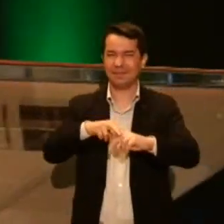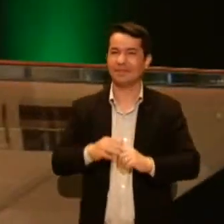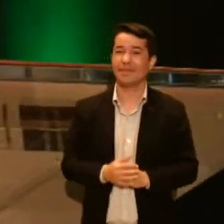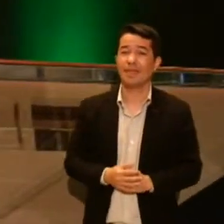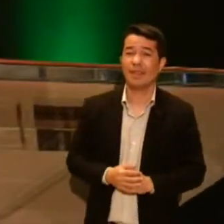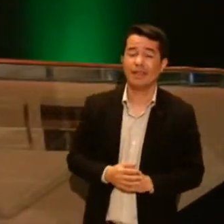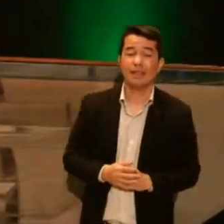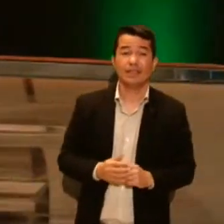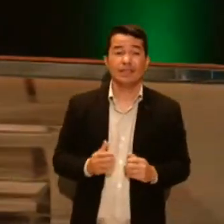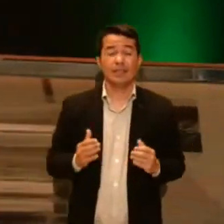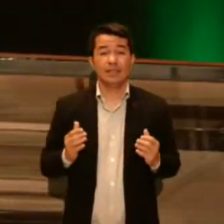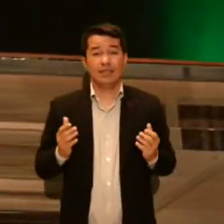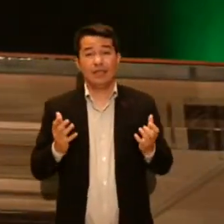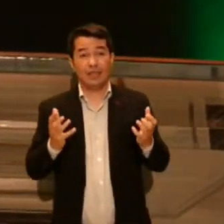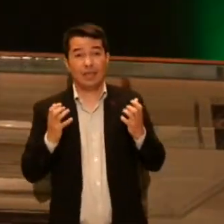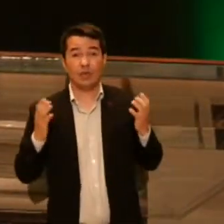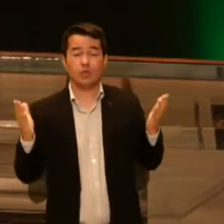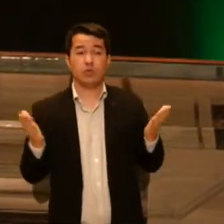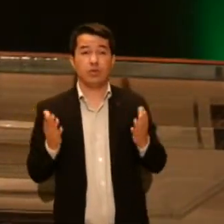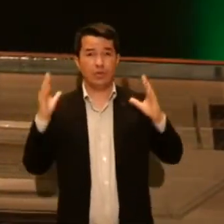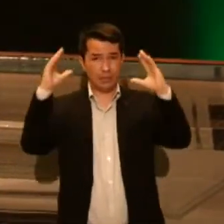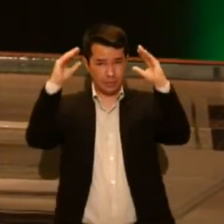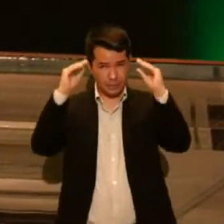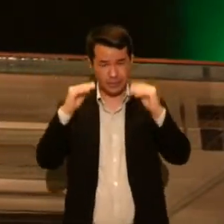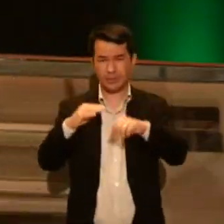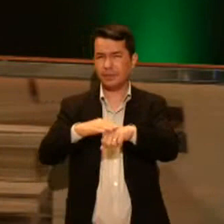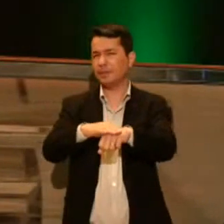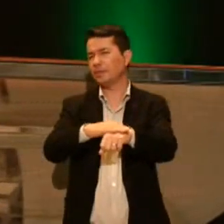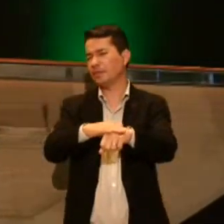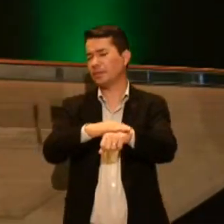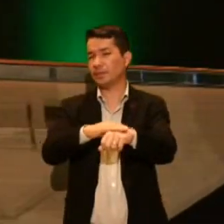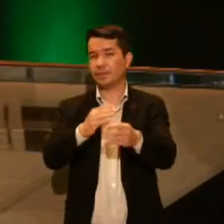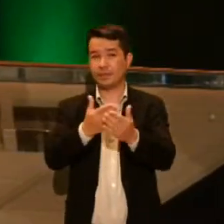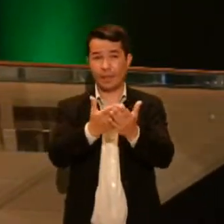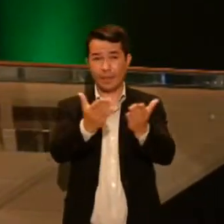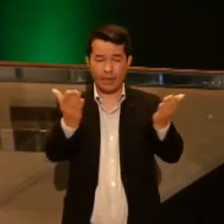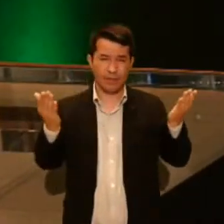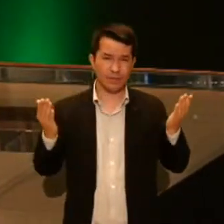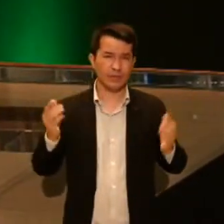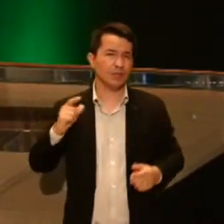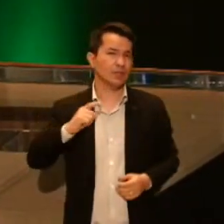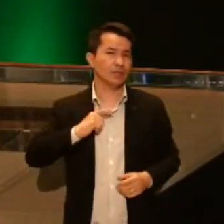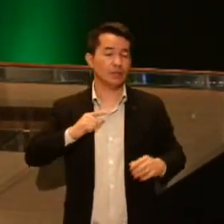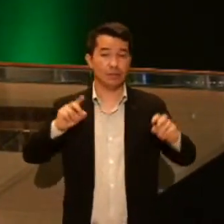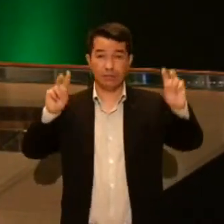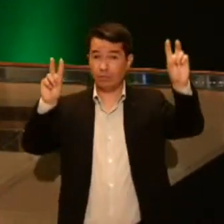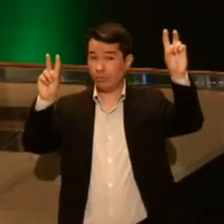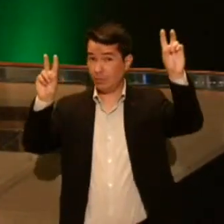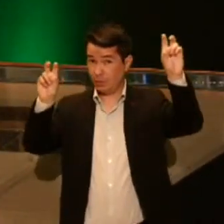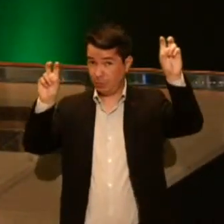Eu queria nessa noite conversar com você sobre o seguinte tema: